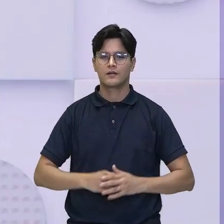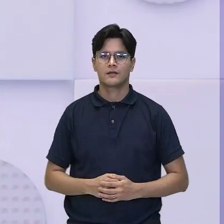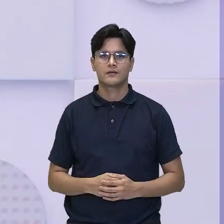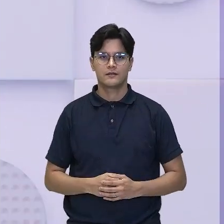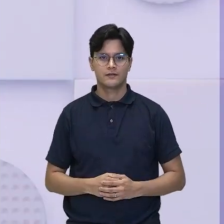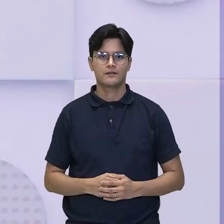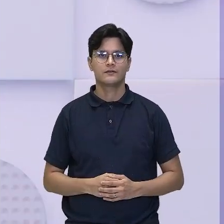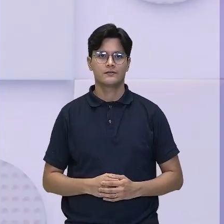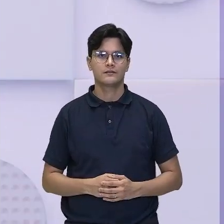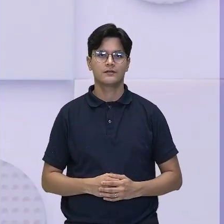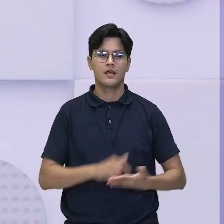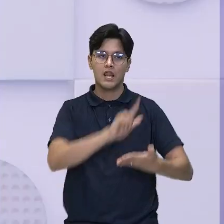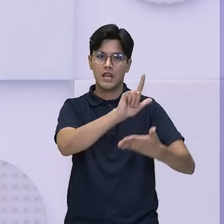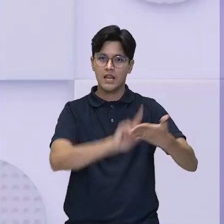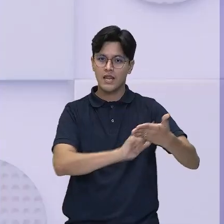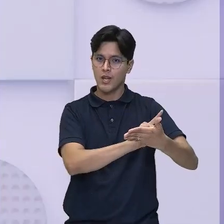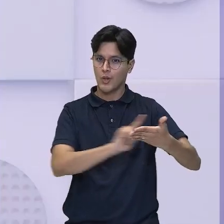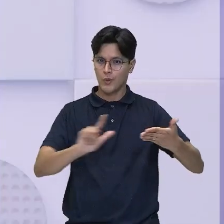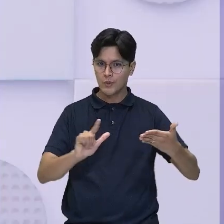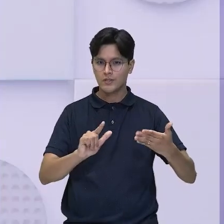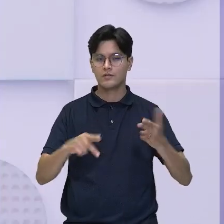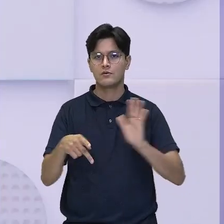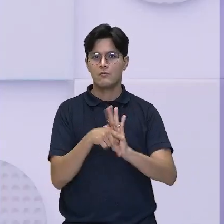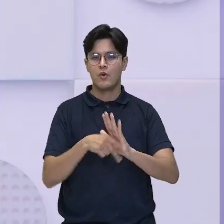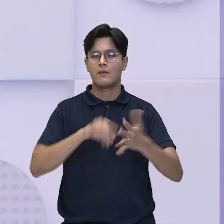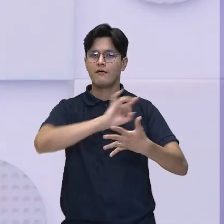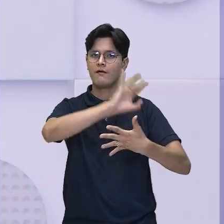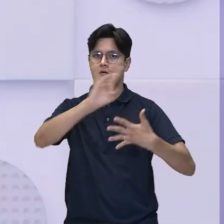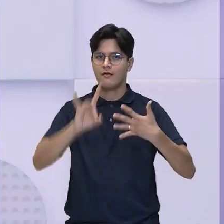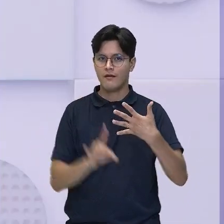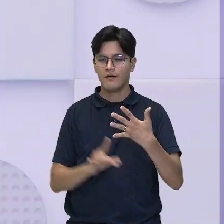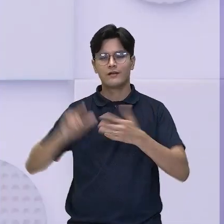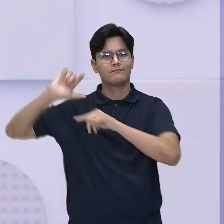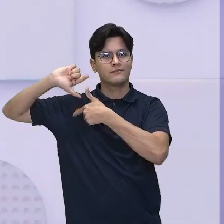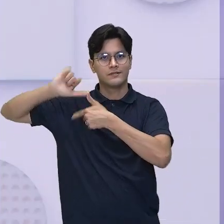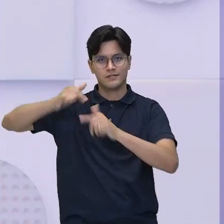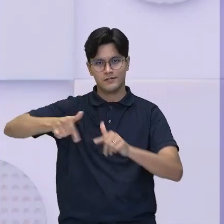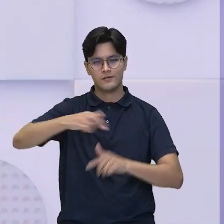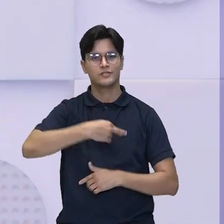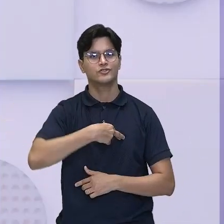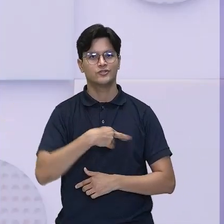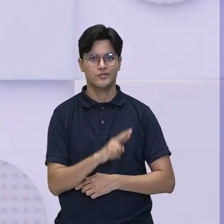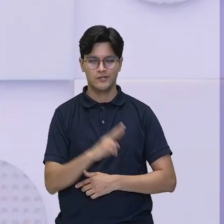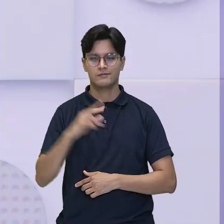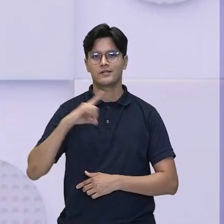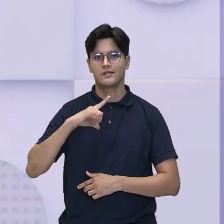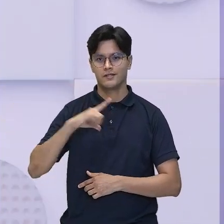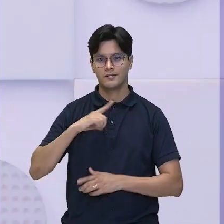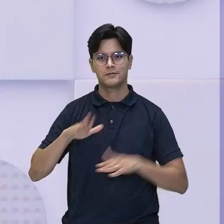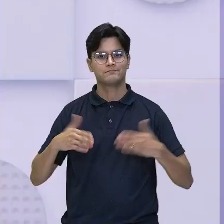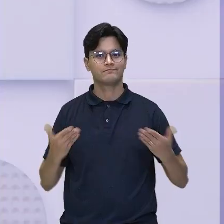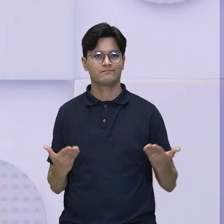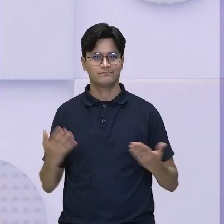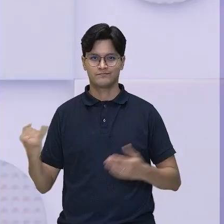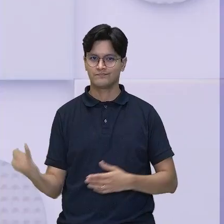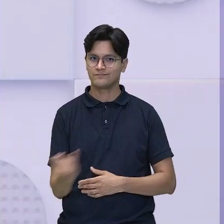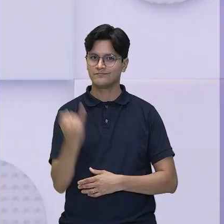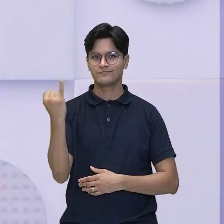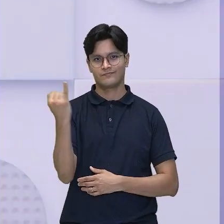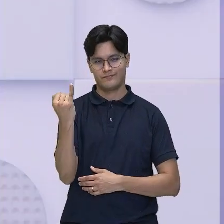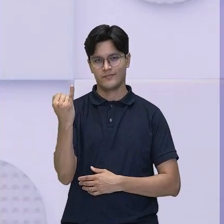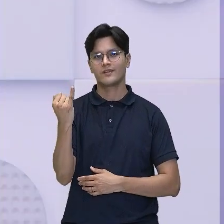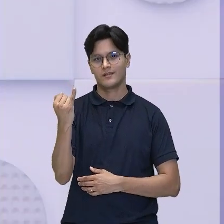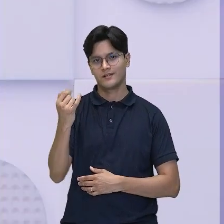das liturgias que cada tradição religiosa vai carregar. Ok? Isso é muito importante nós colocarmos